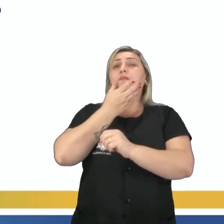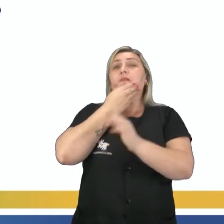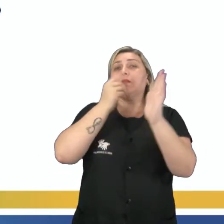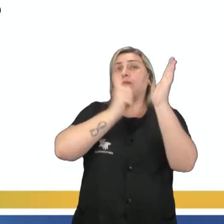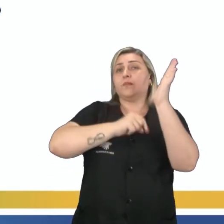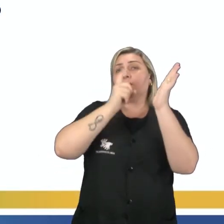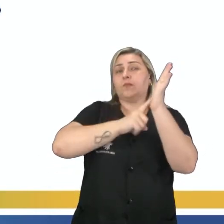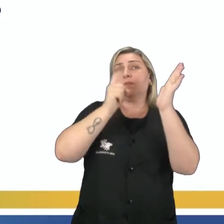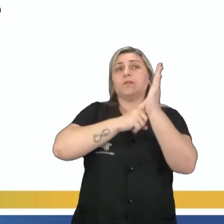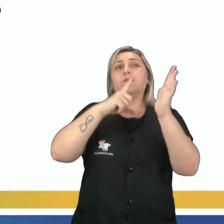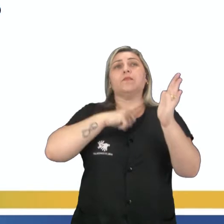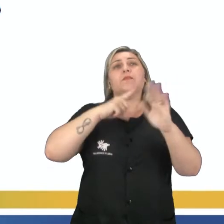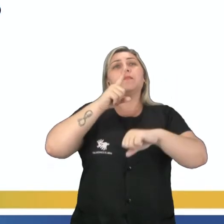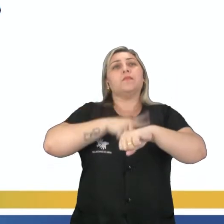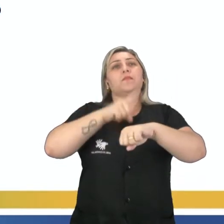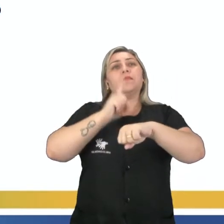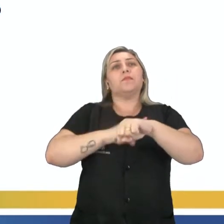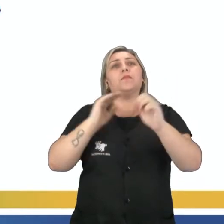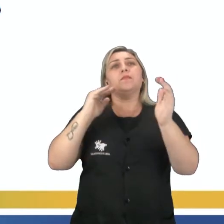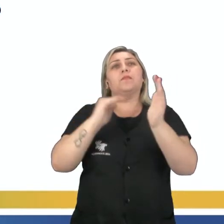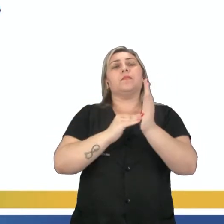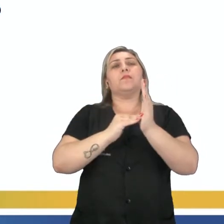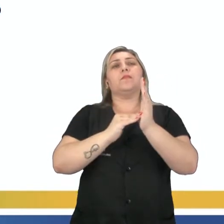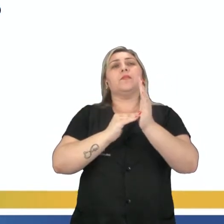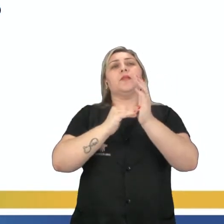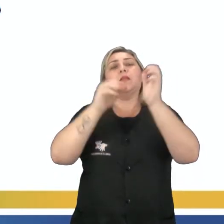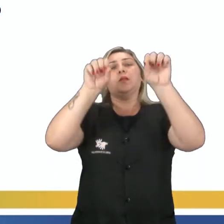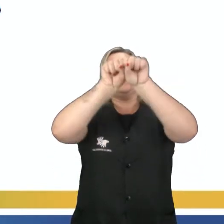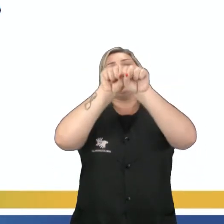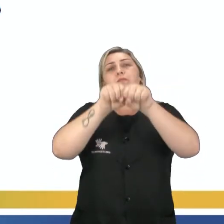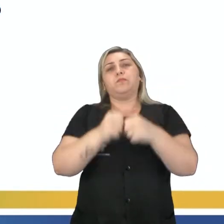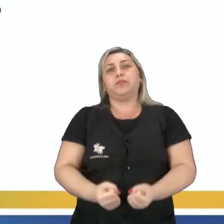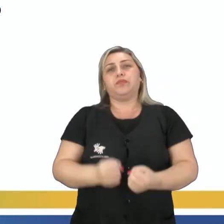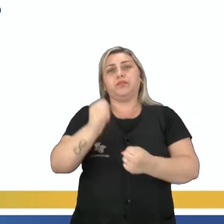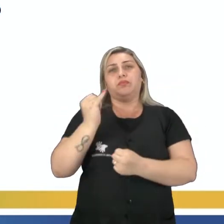Essa forma de trabalho teve duração até a queda do Império Romano,